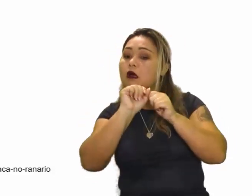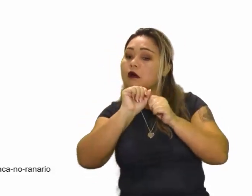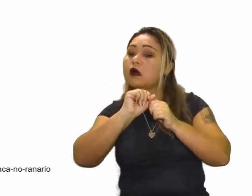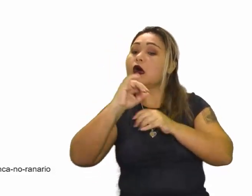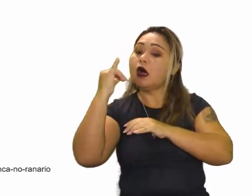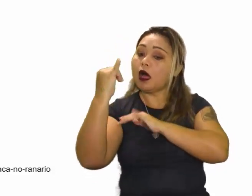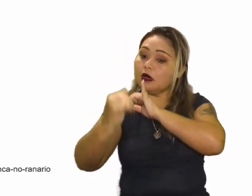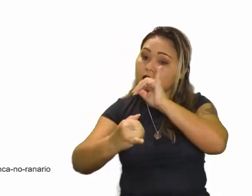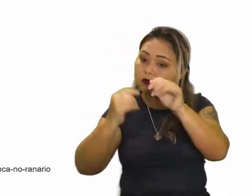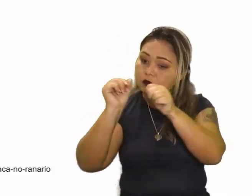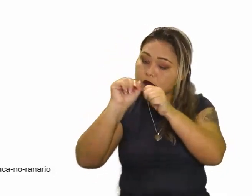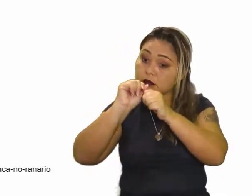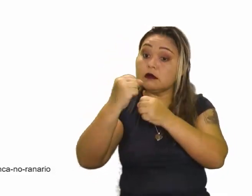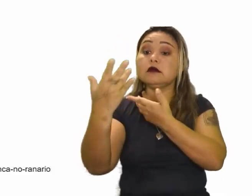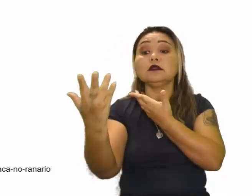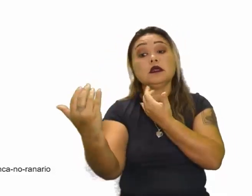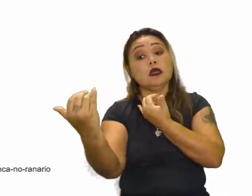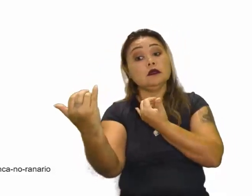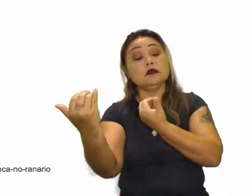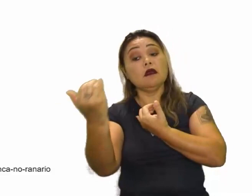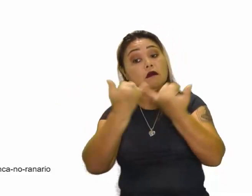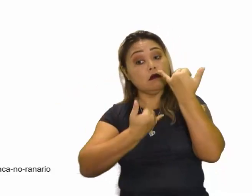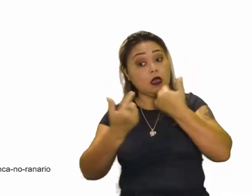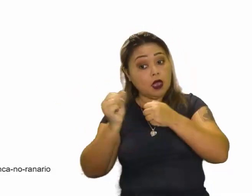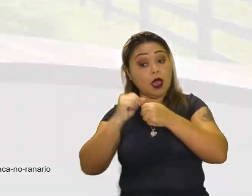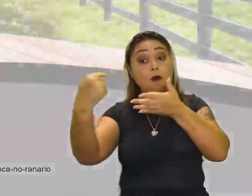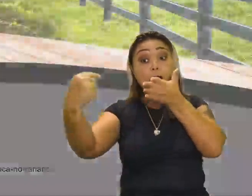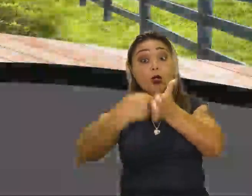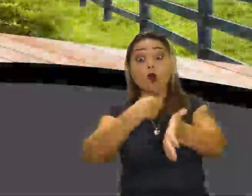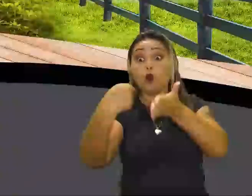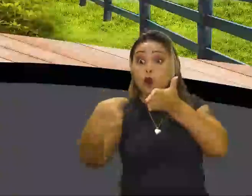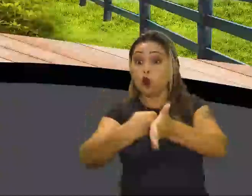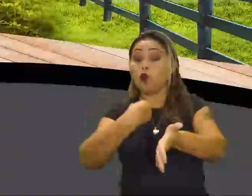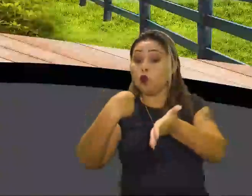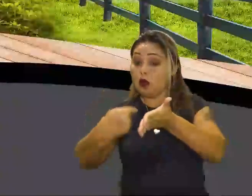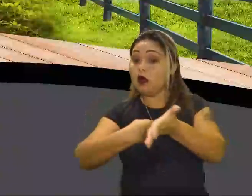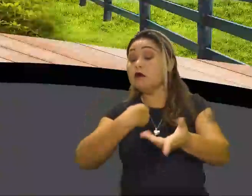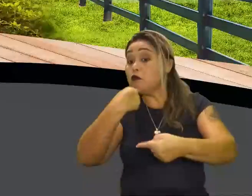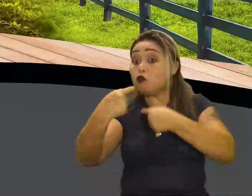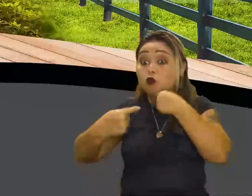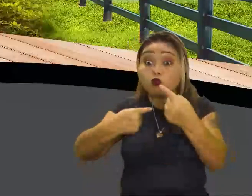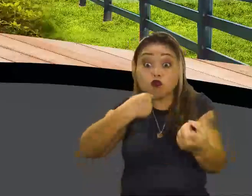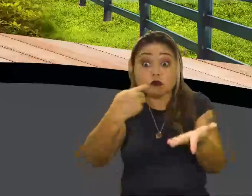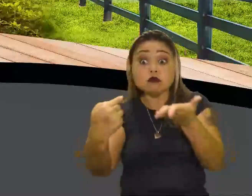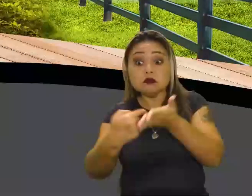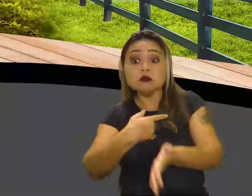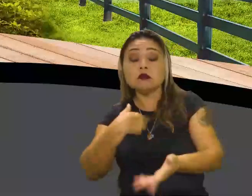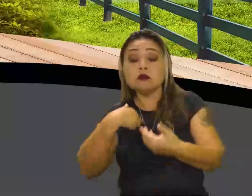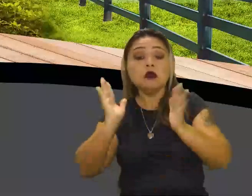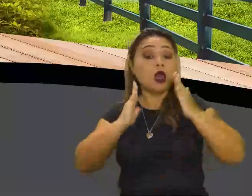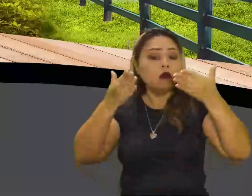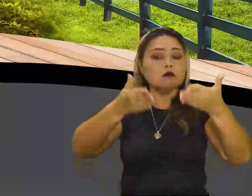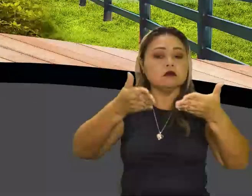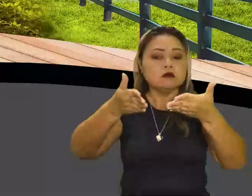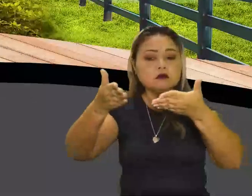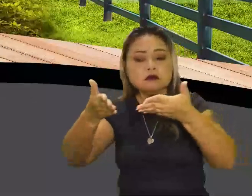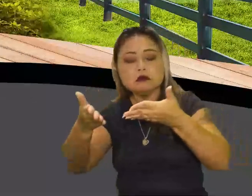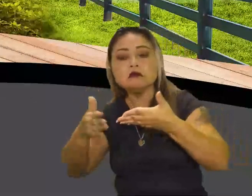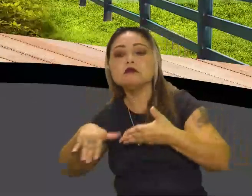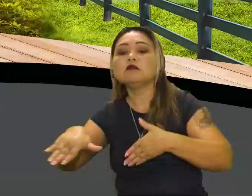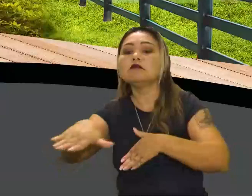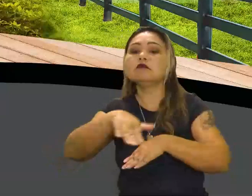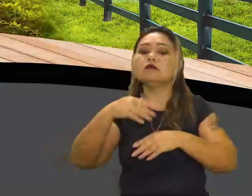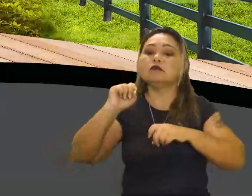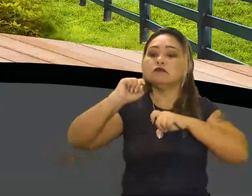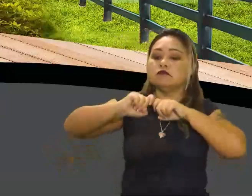vocês mandarem as perguntas aqui pro tio. Para vocês mandarem as perguntas e os questionamentos específicos da aula